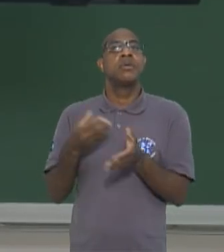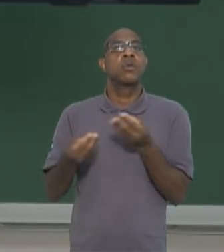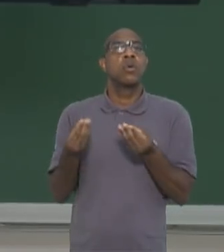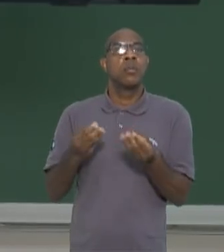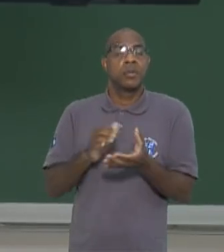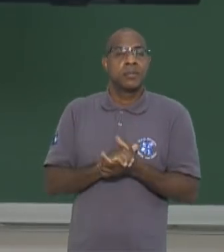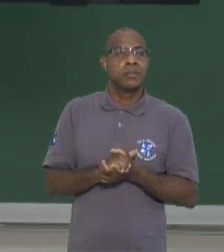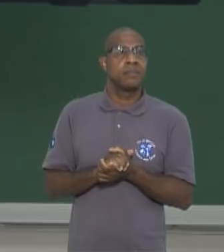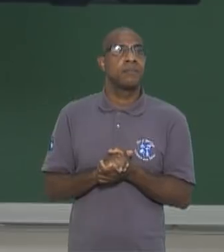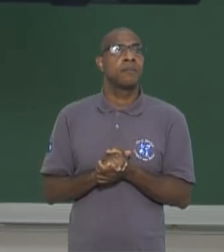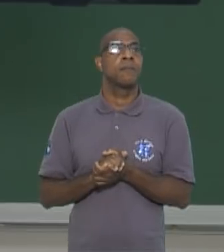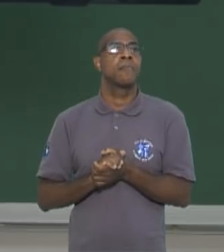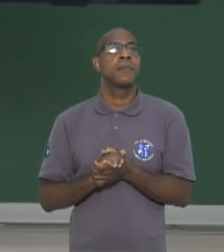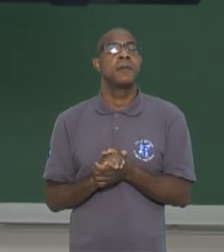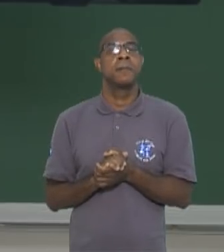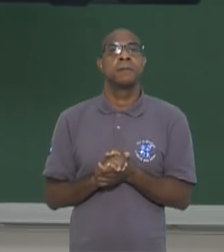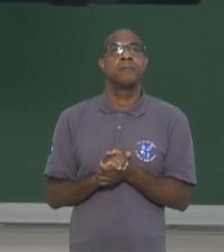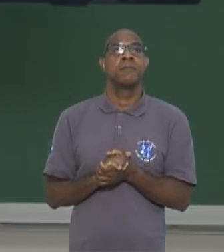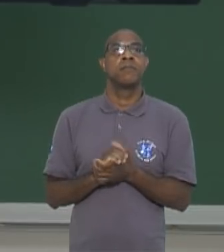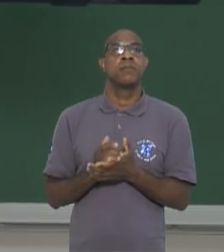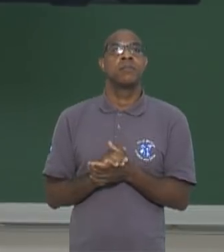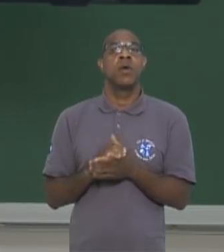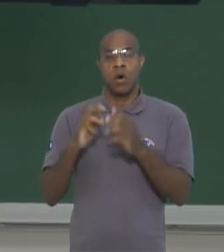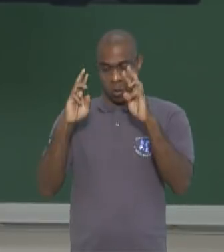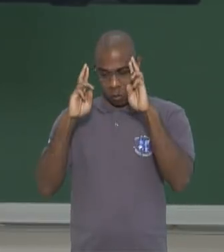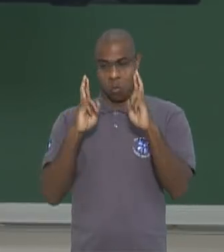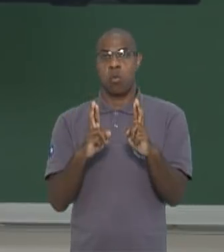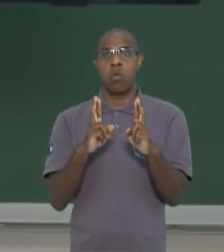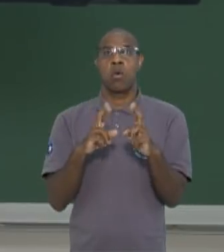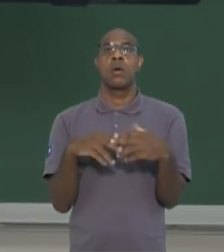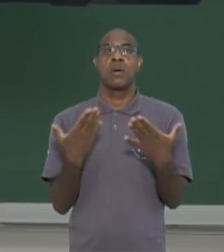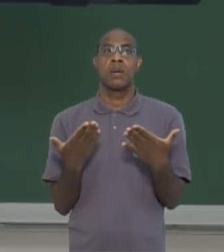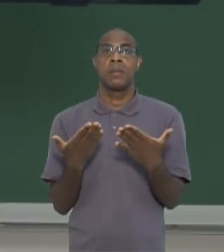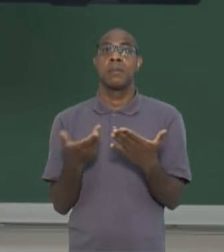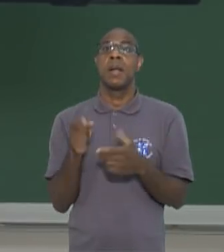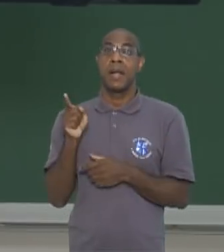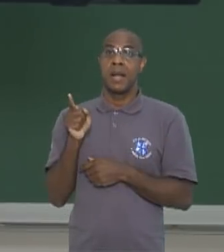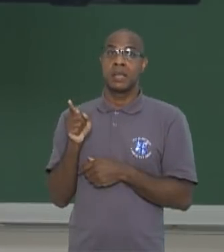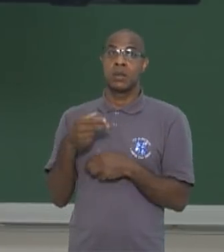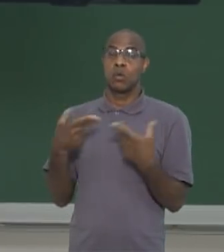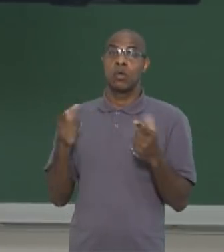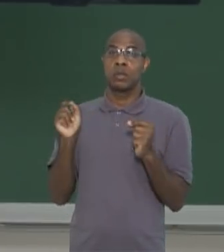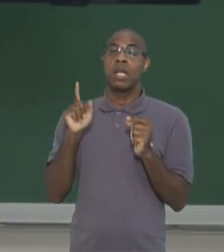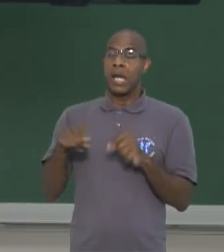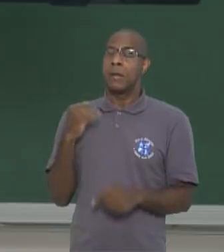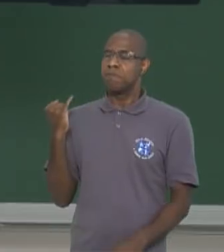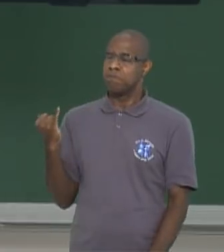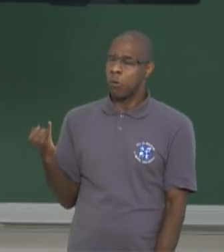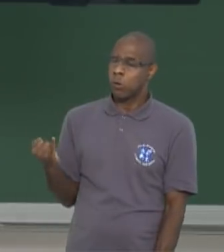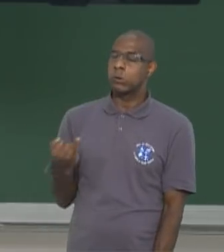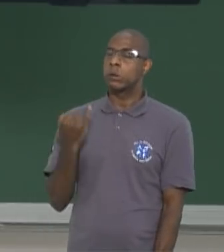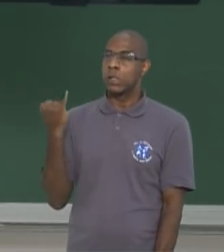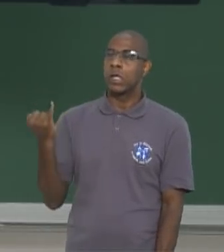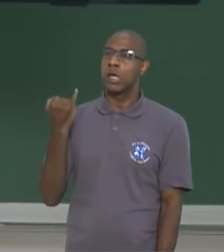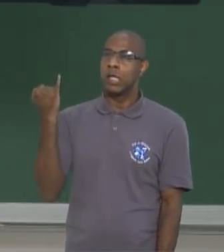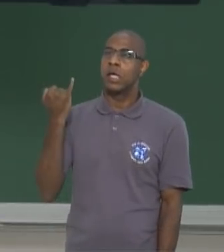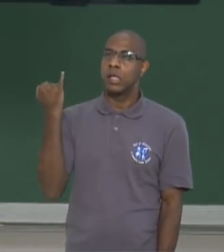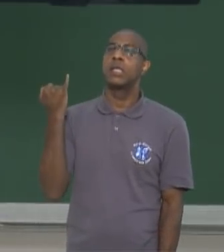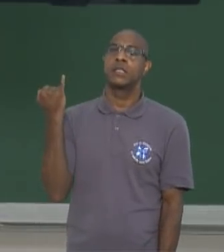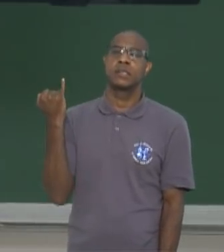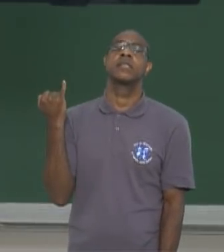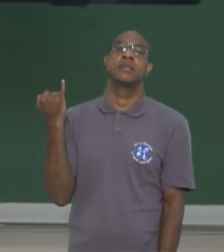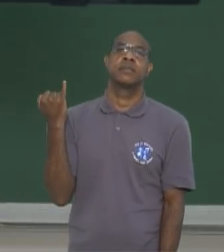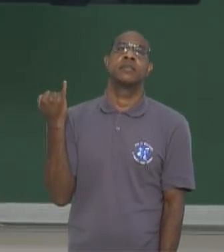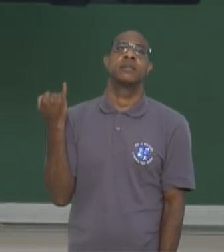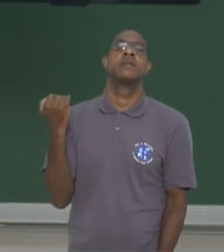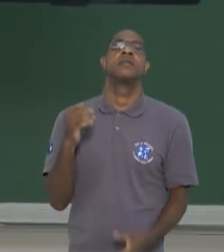feudal. Fidelidade, honra, são coisas que para esses homens têm uma importância muito maior do que tem